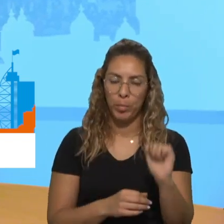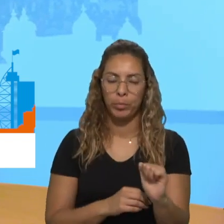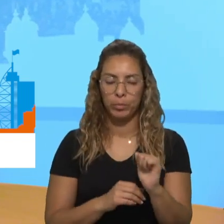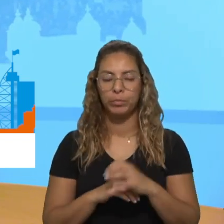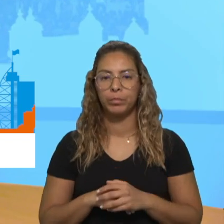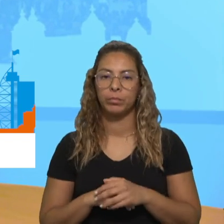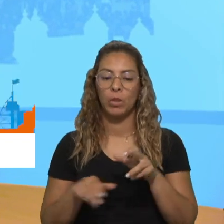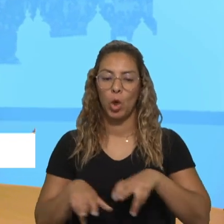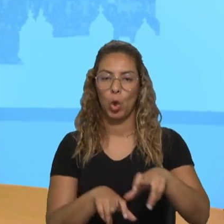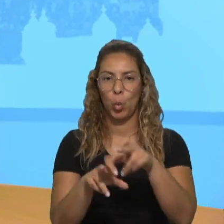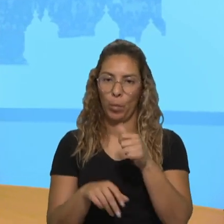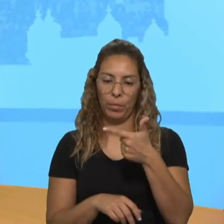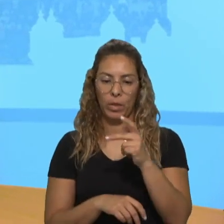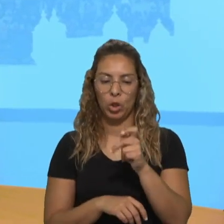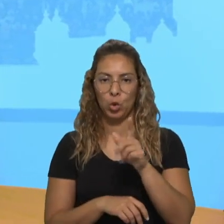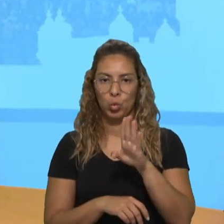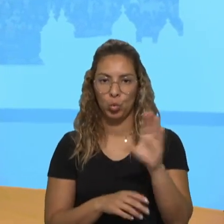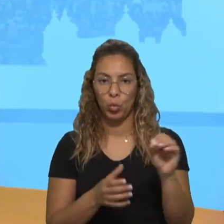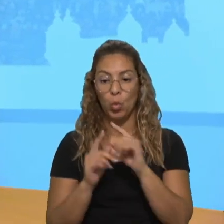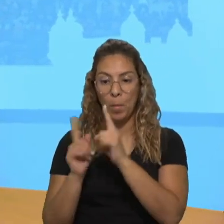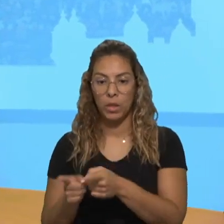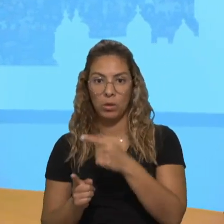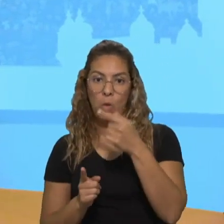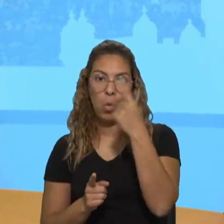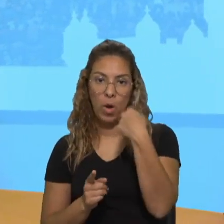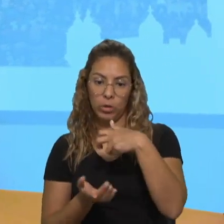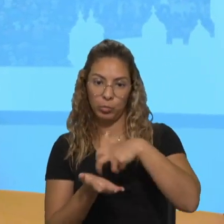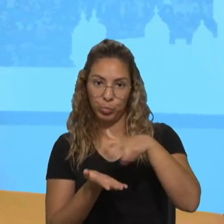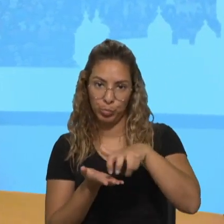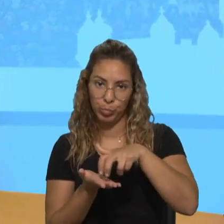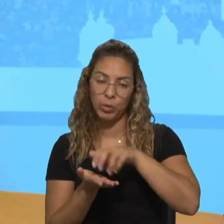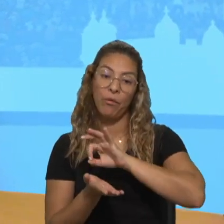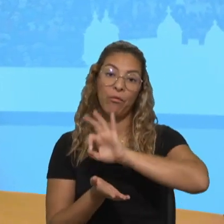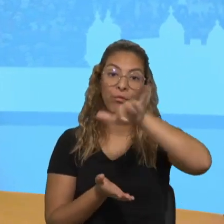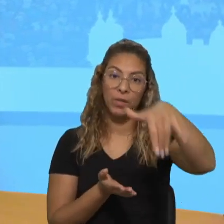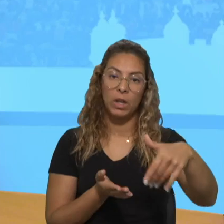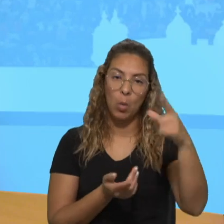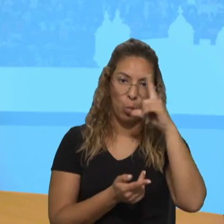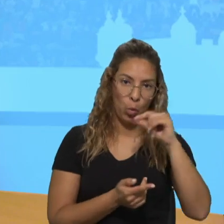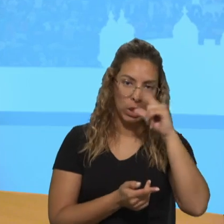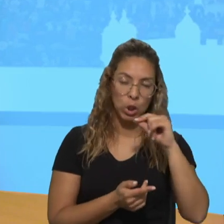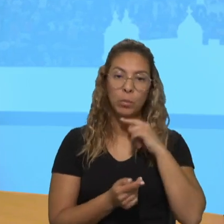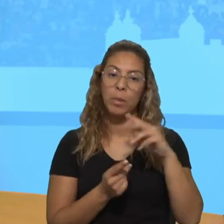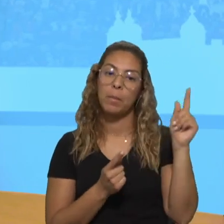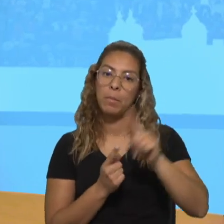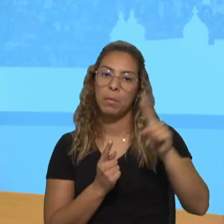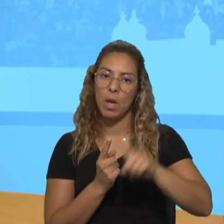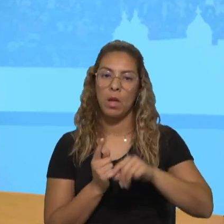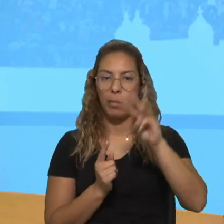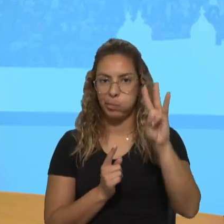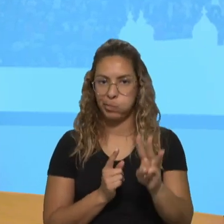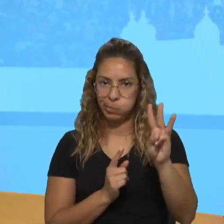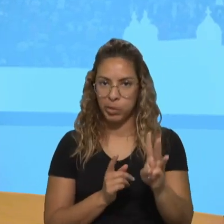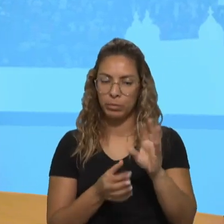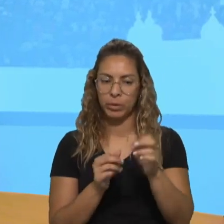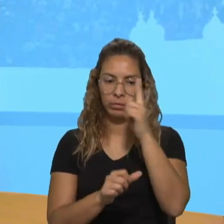O percurso tem início precisamente em Oeiras e termina no Montijo, concretizando na sua terceira edição uma tradição que